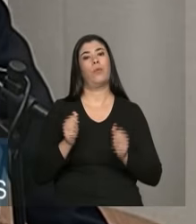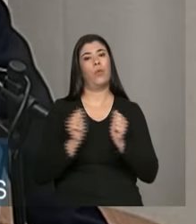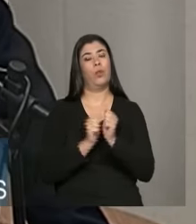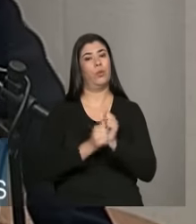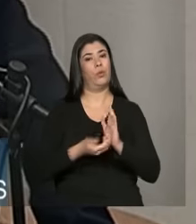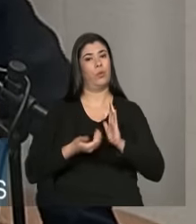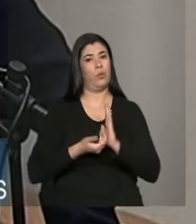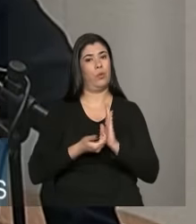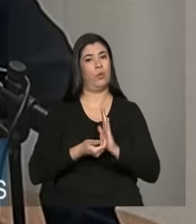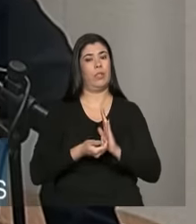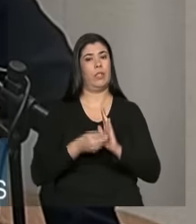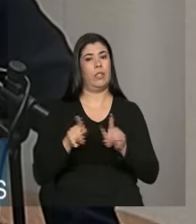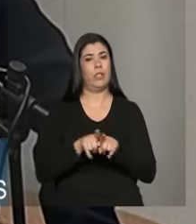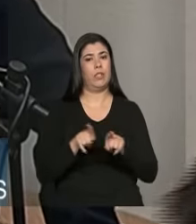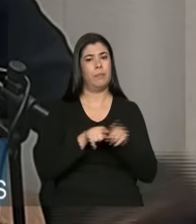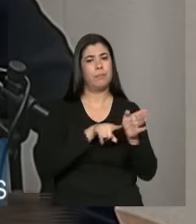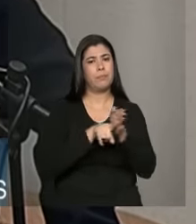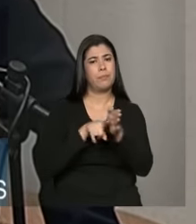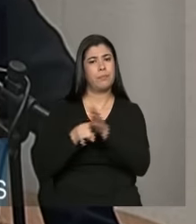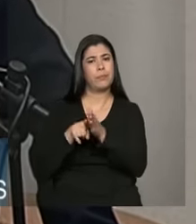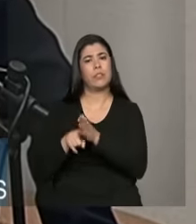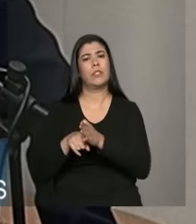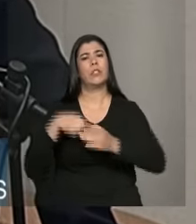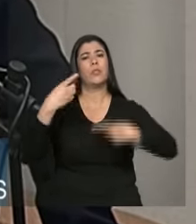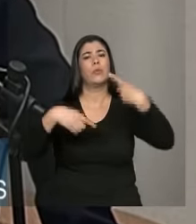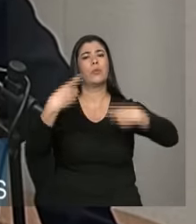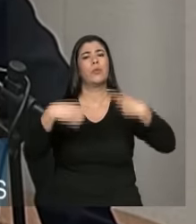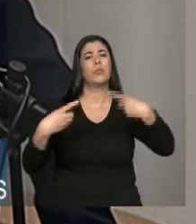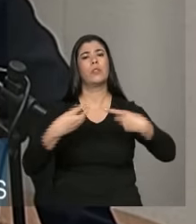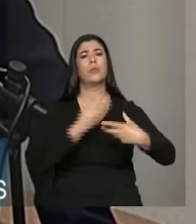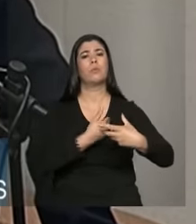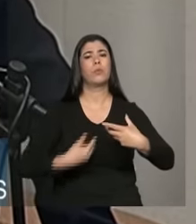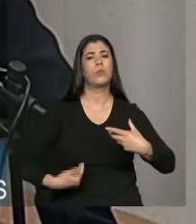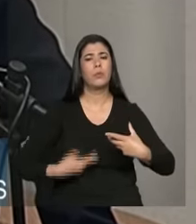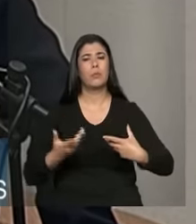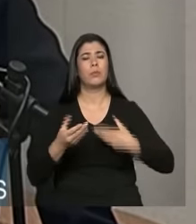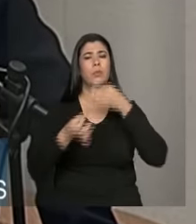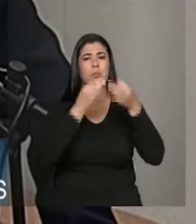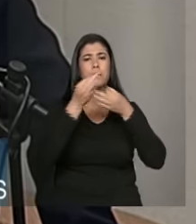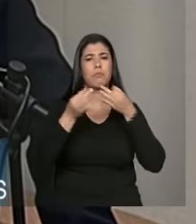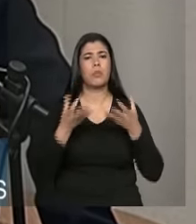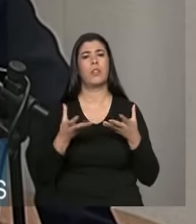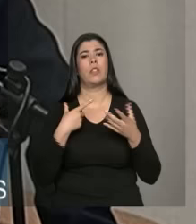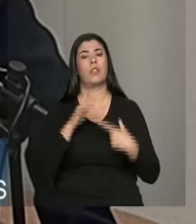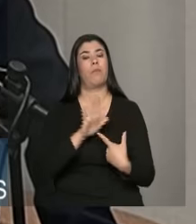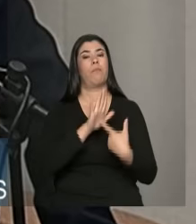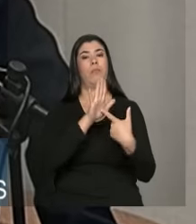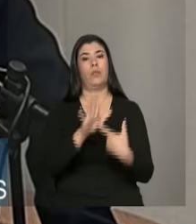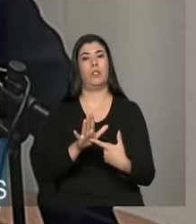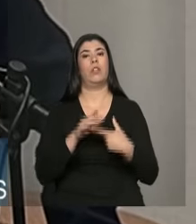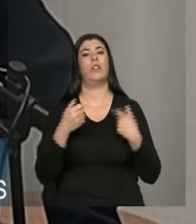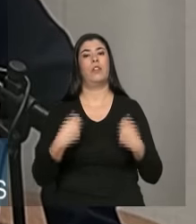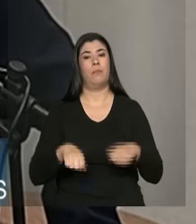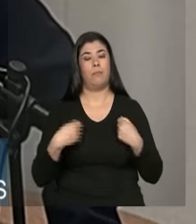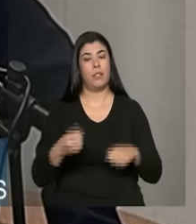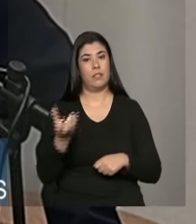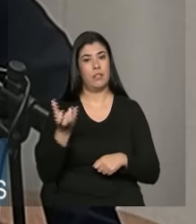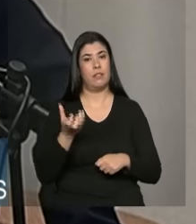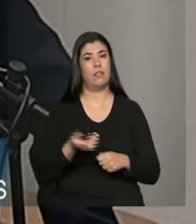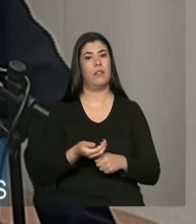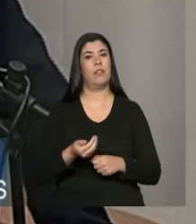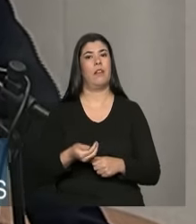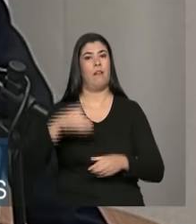dos deputados está fazendo audiências públicas sobre esse tema revelando portanto que quer votar logo a